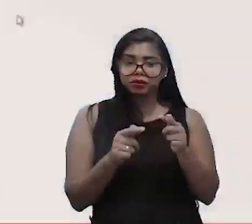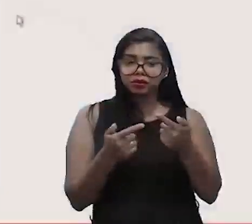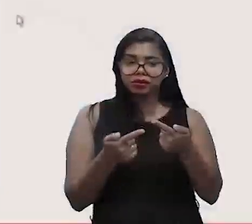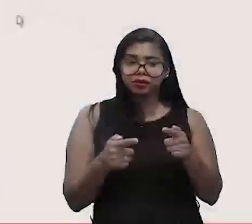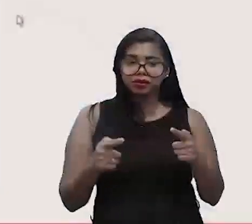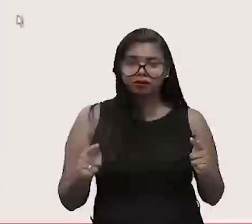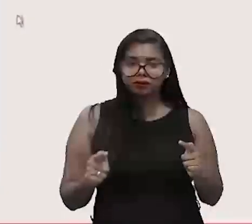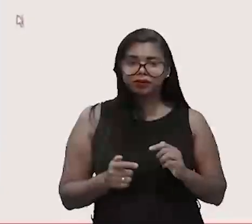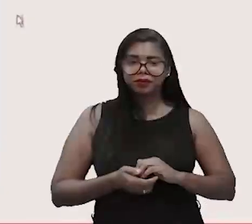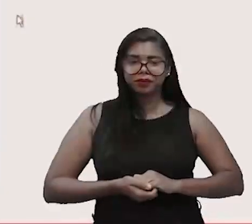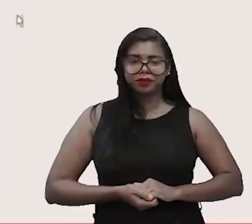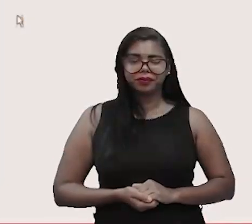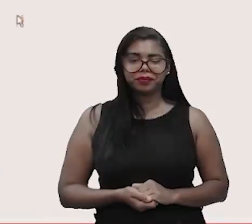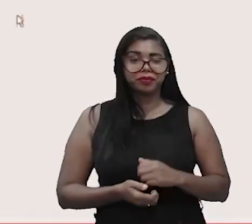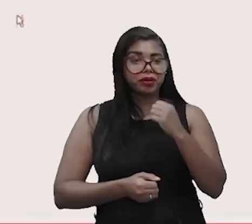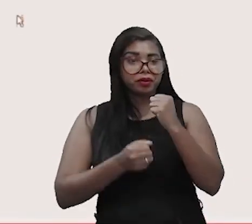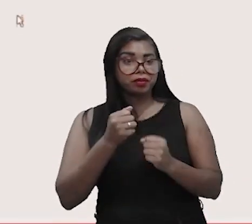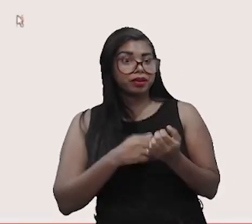Seguindo, mato você,